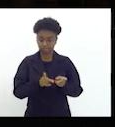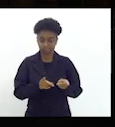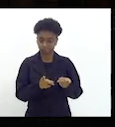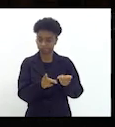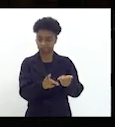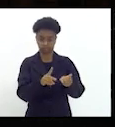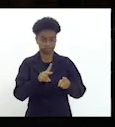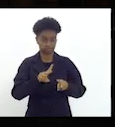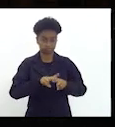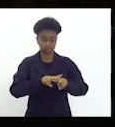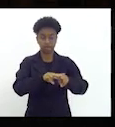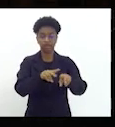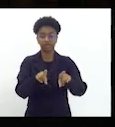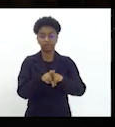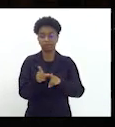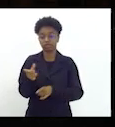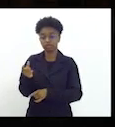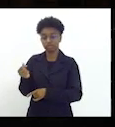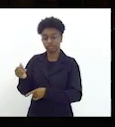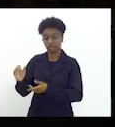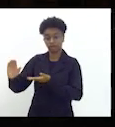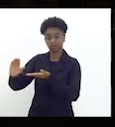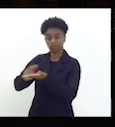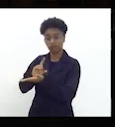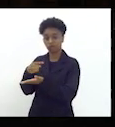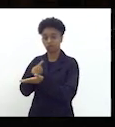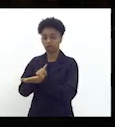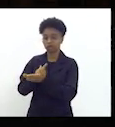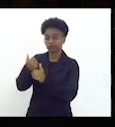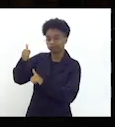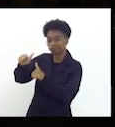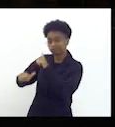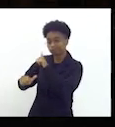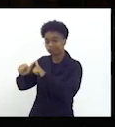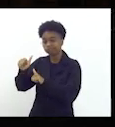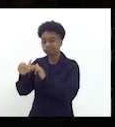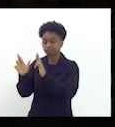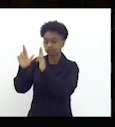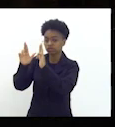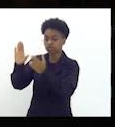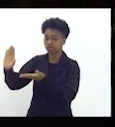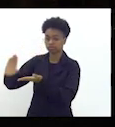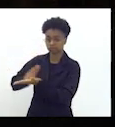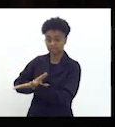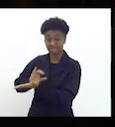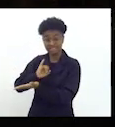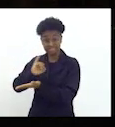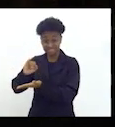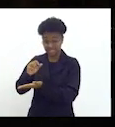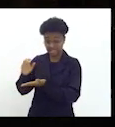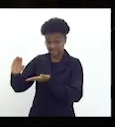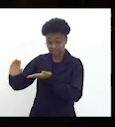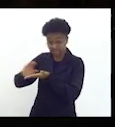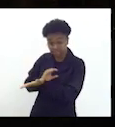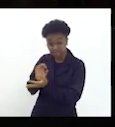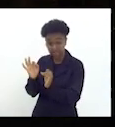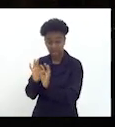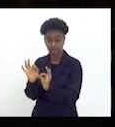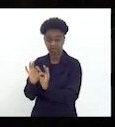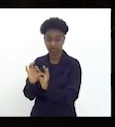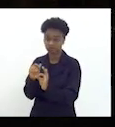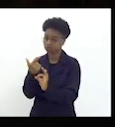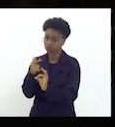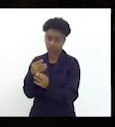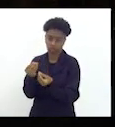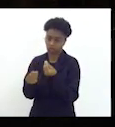e de receitas estimadas e se a receita não entra não